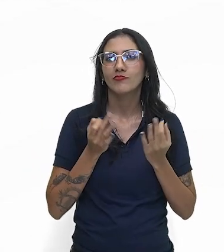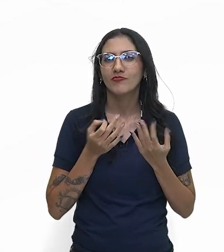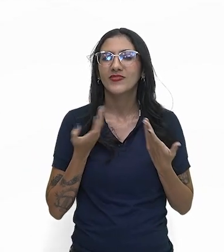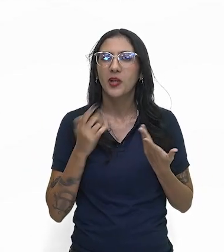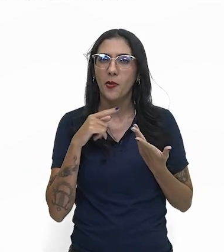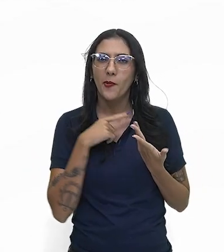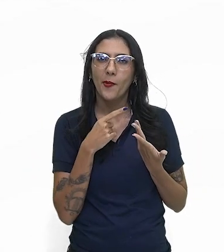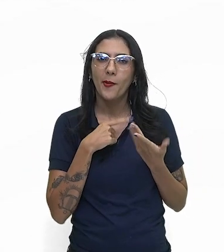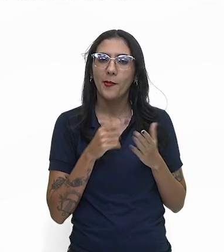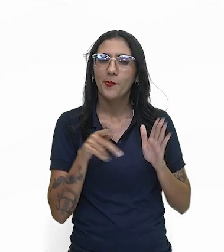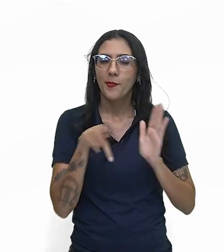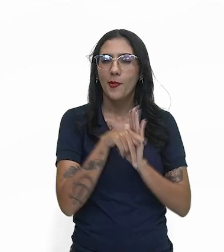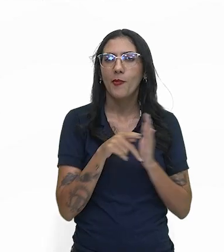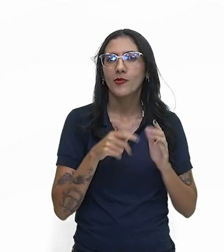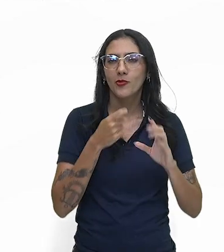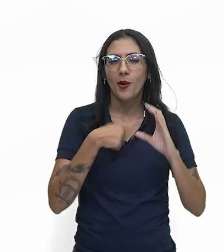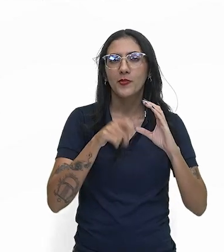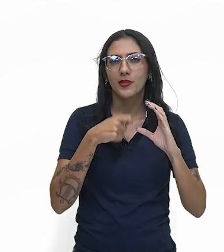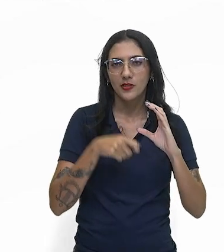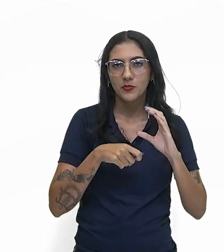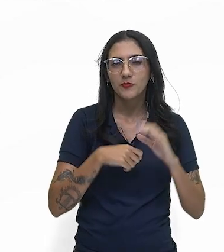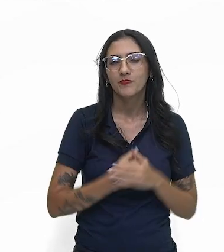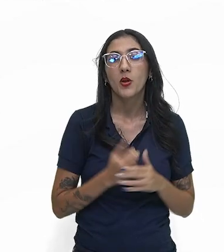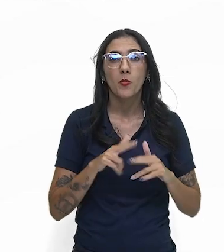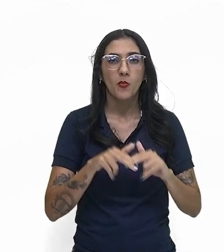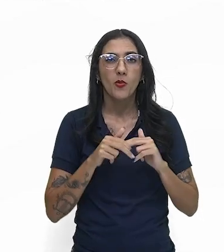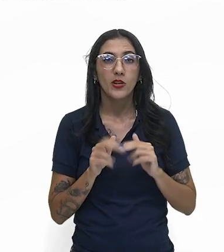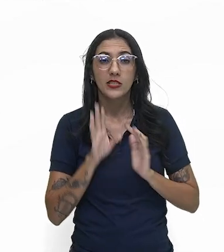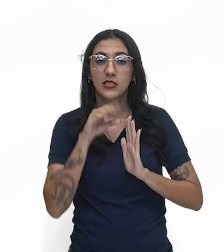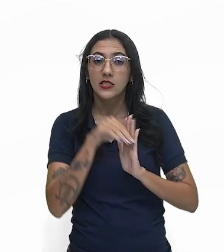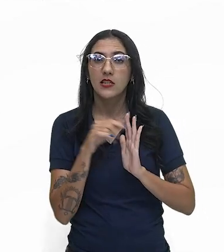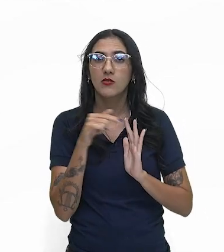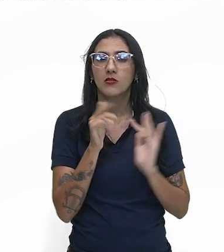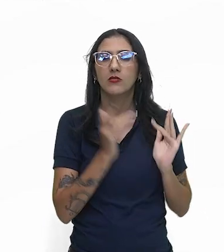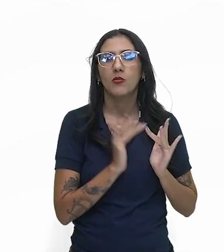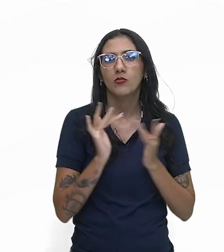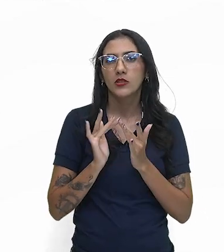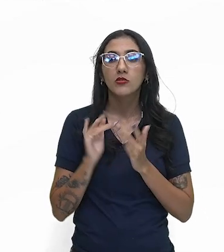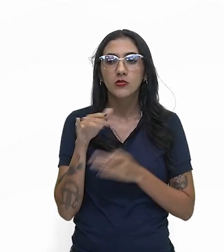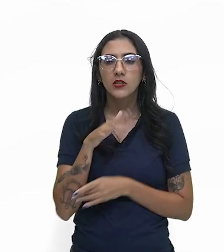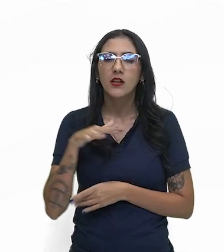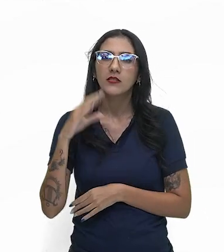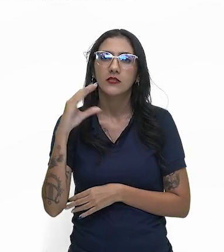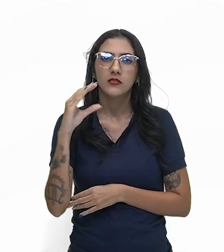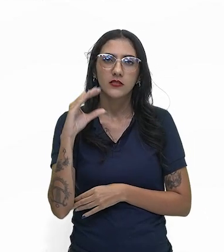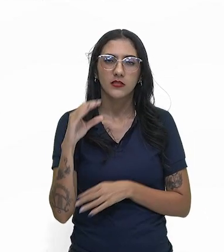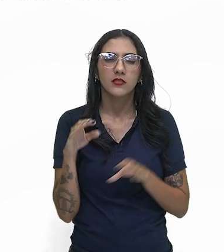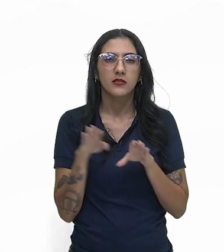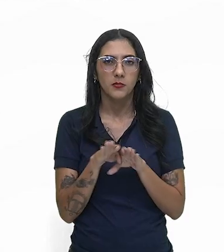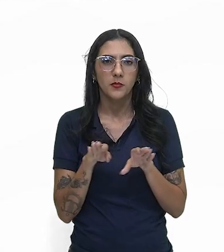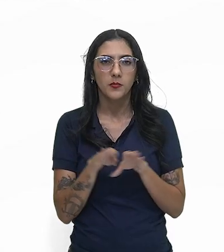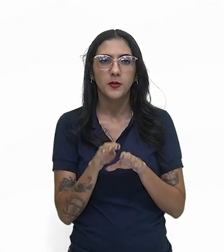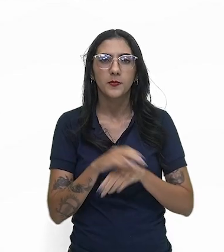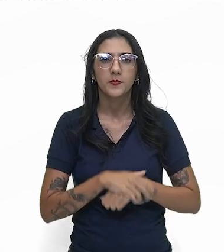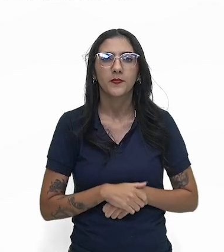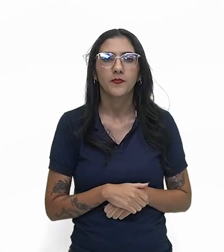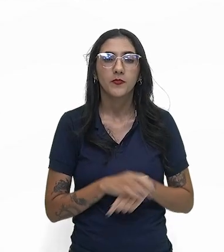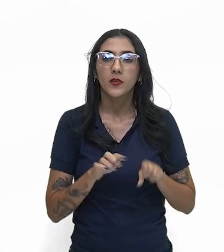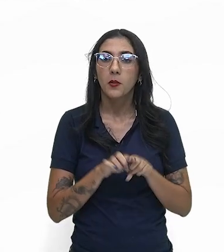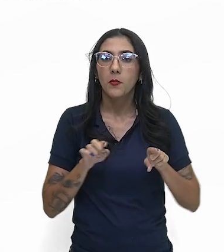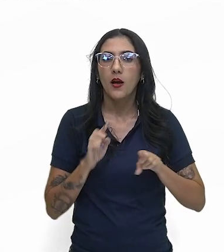do sistema capitalista. Então, há muita coisa dentro dessas questões da ciência, né? Mas ela